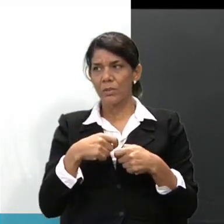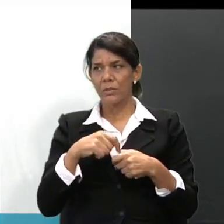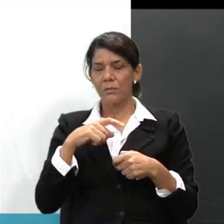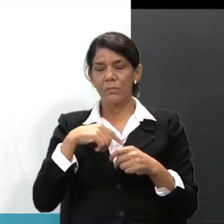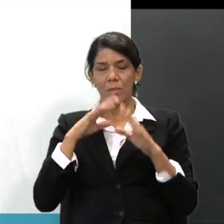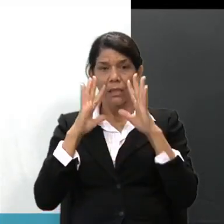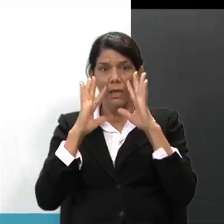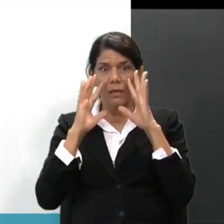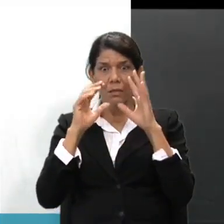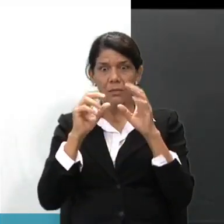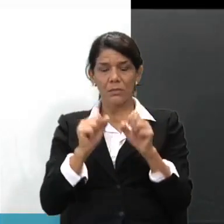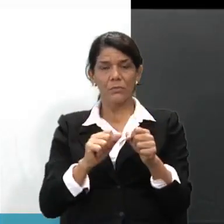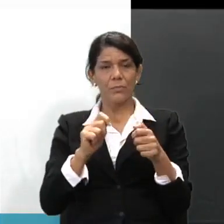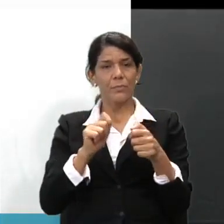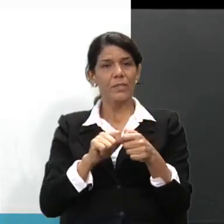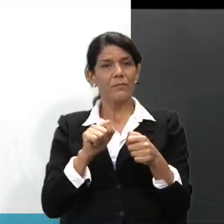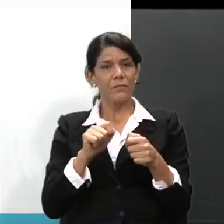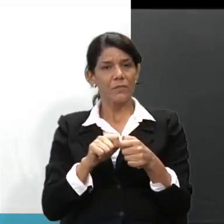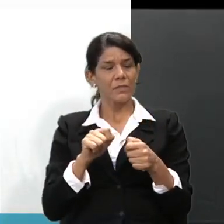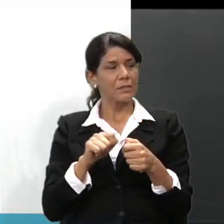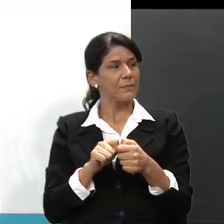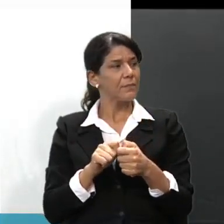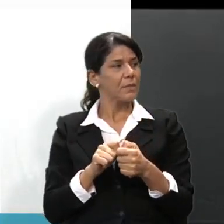atentar à realização